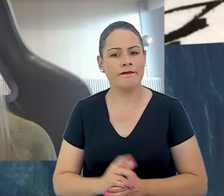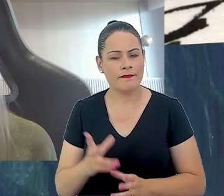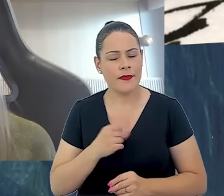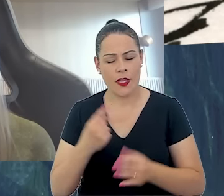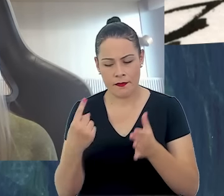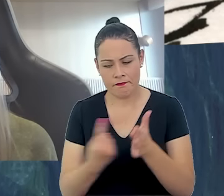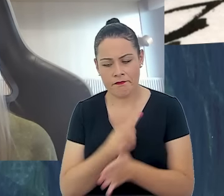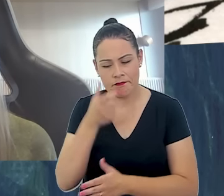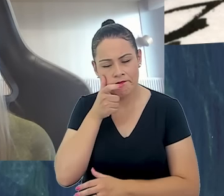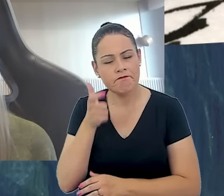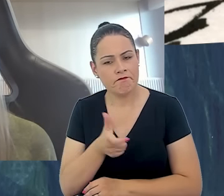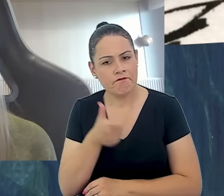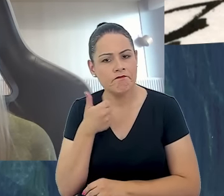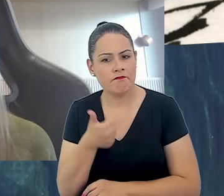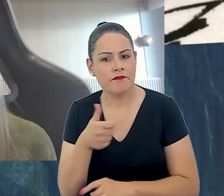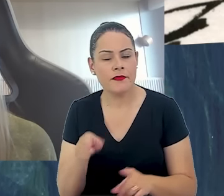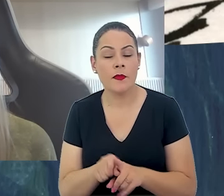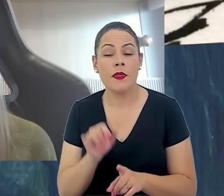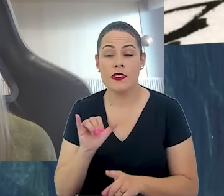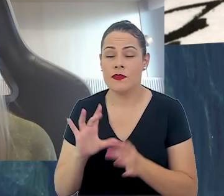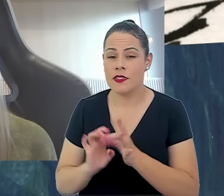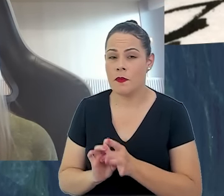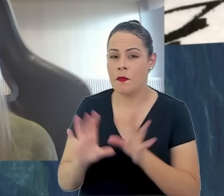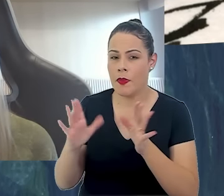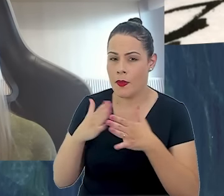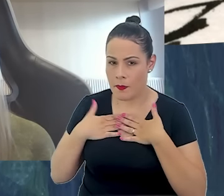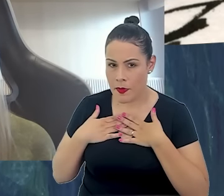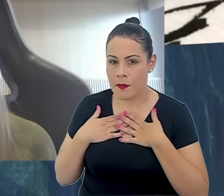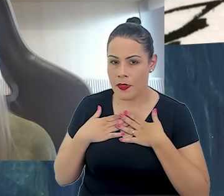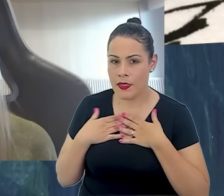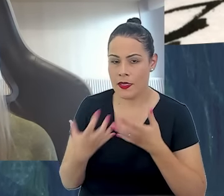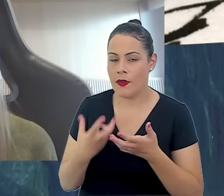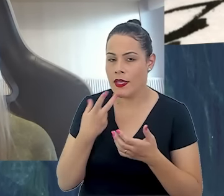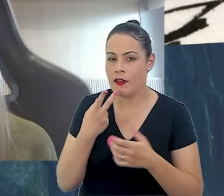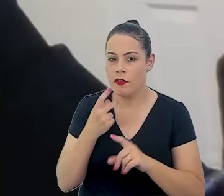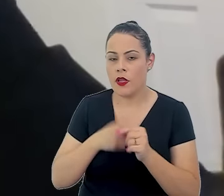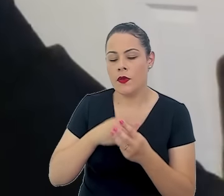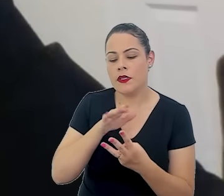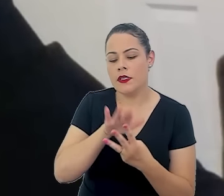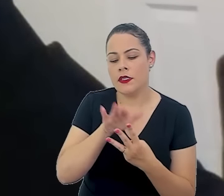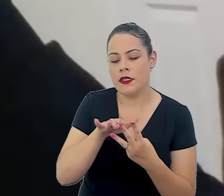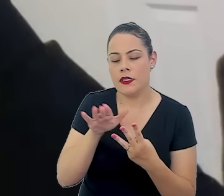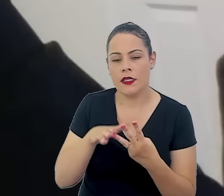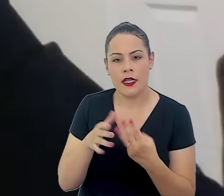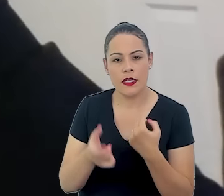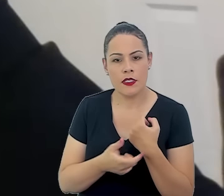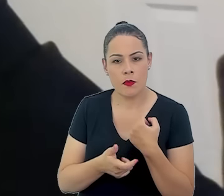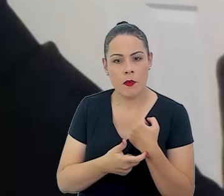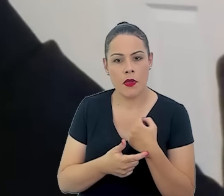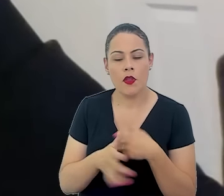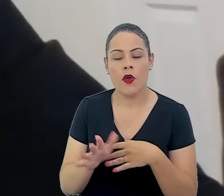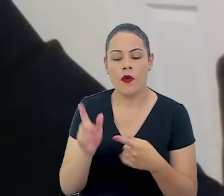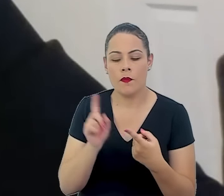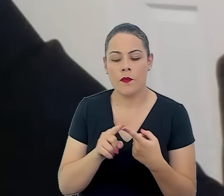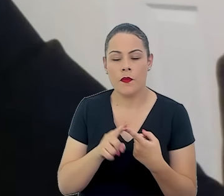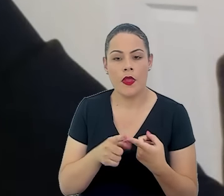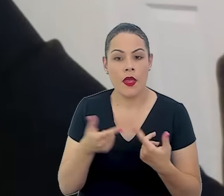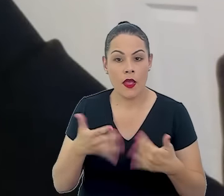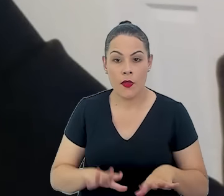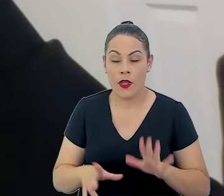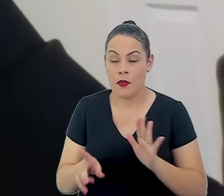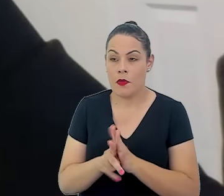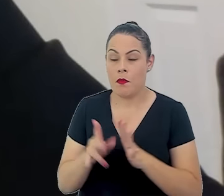Uma pergunta super interessante, Rodrigo. E aí, se você me permite, eu vou atacar em três blocos. Primeiro, sem